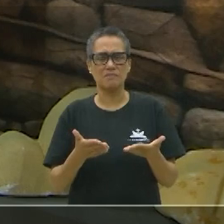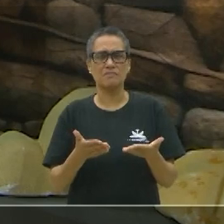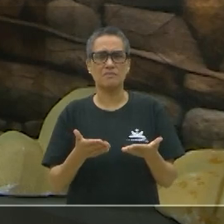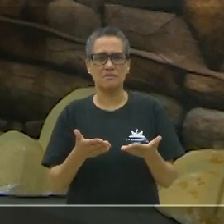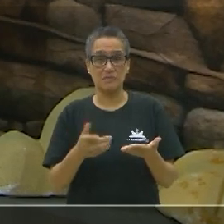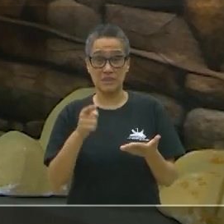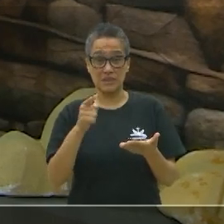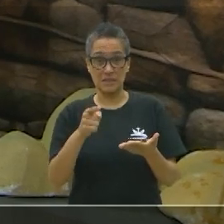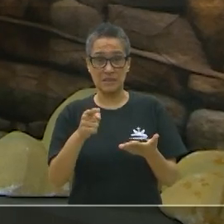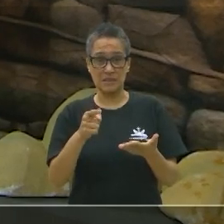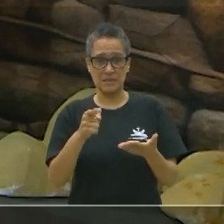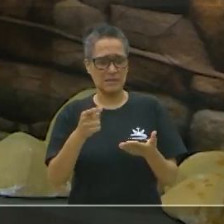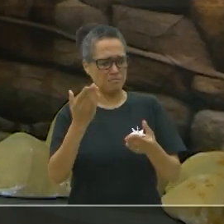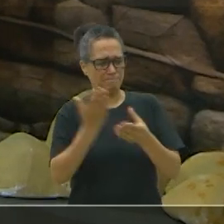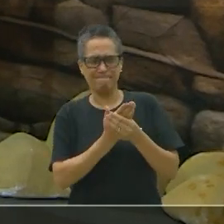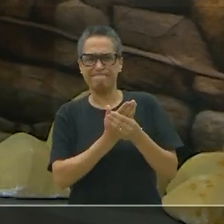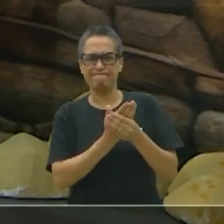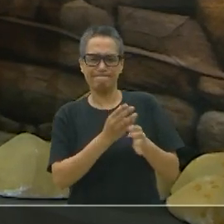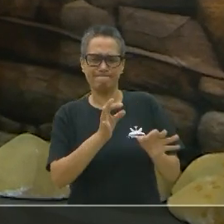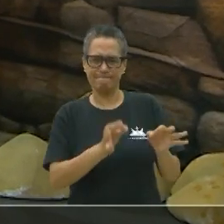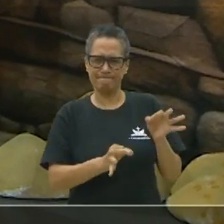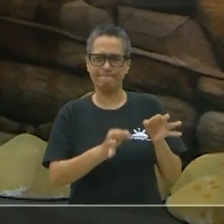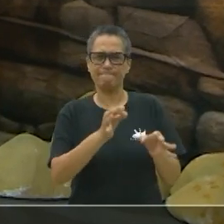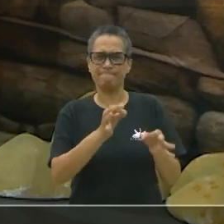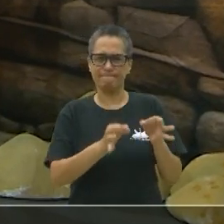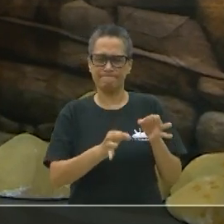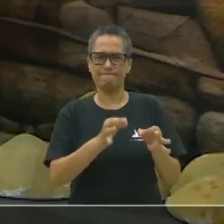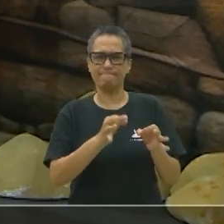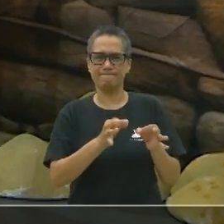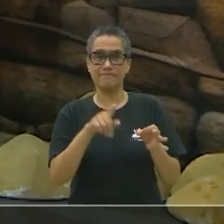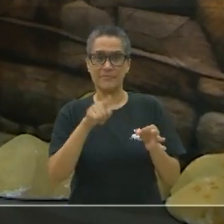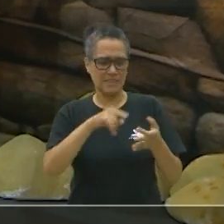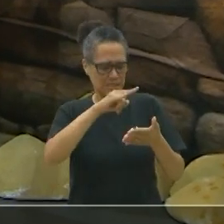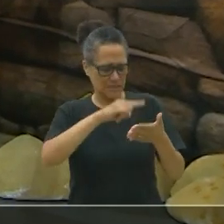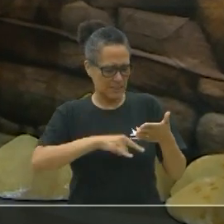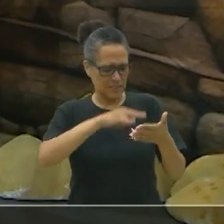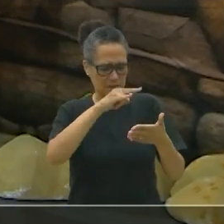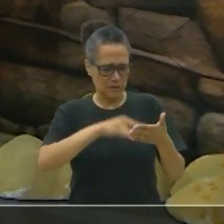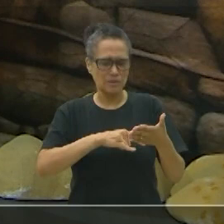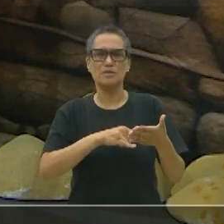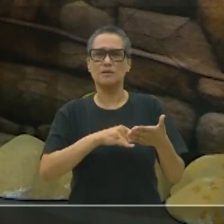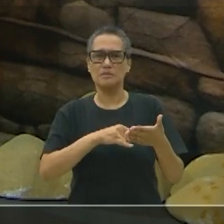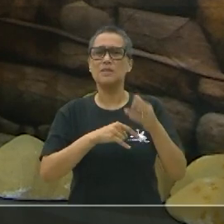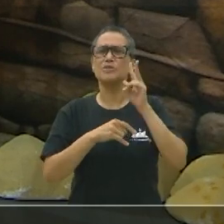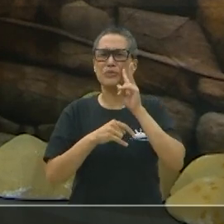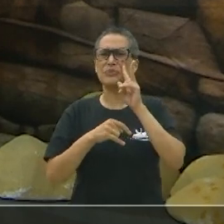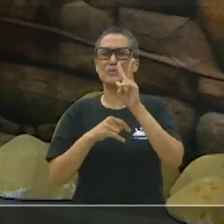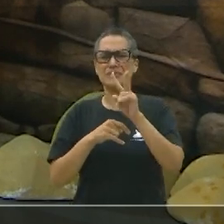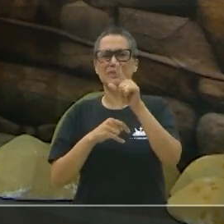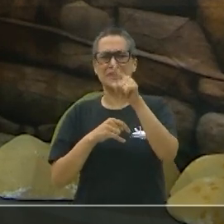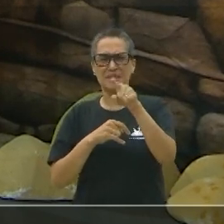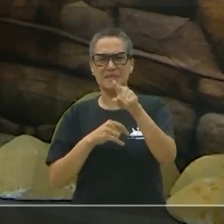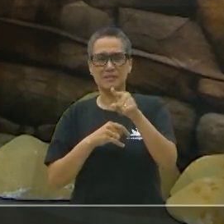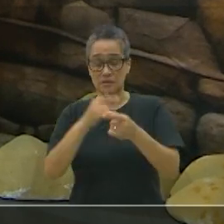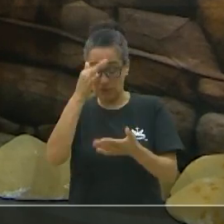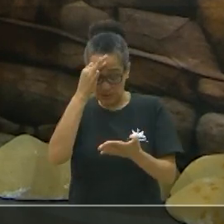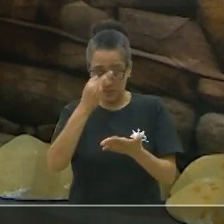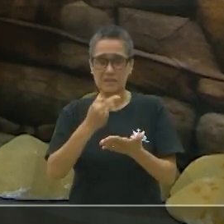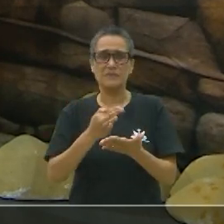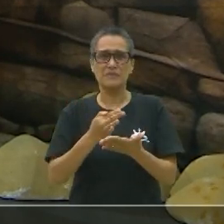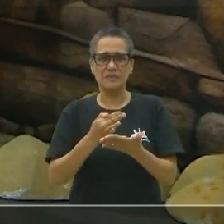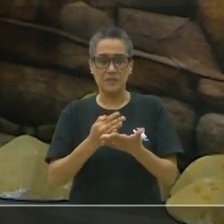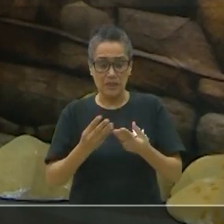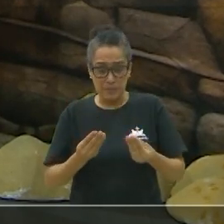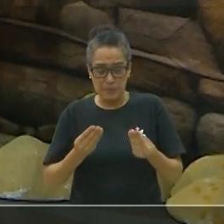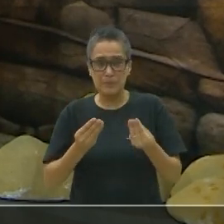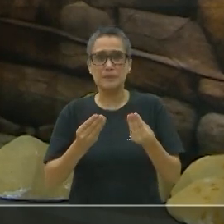Essa causa na justiça. Esses documentos o Senhor está vendo, você com tanta fé,